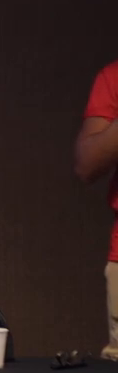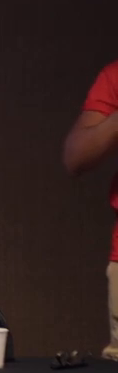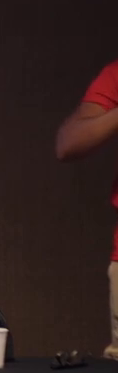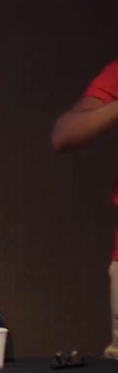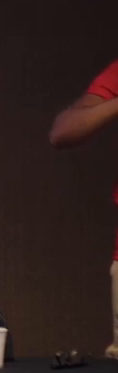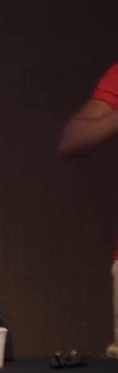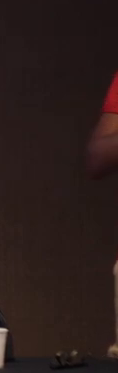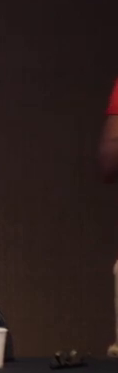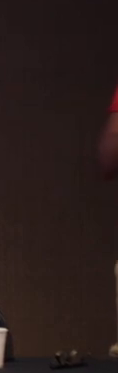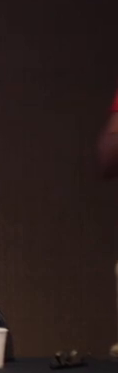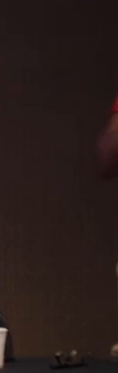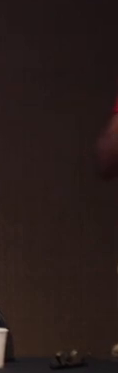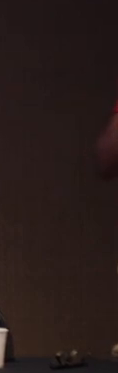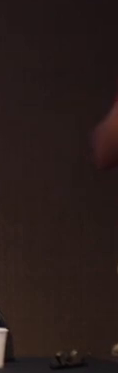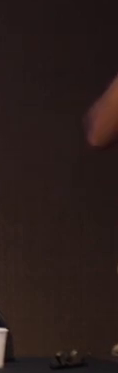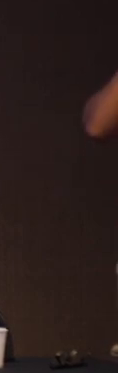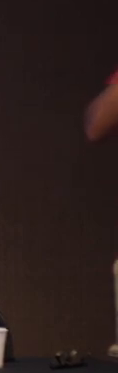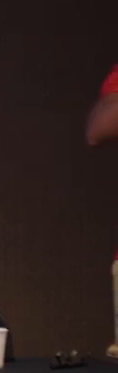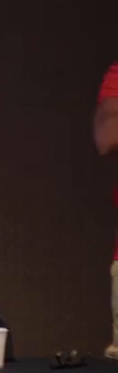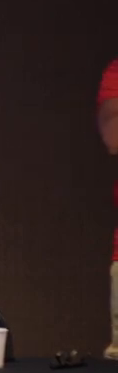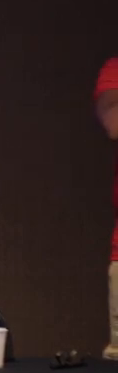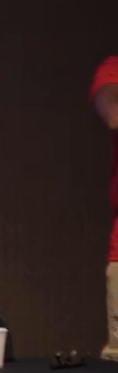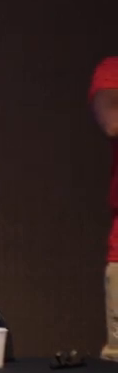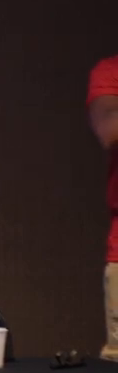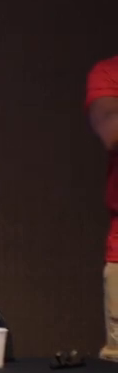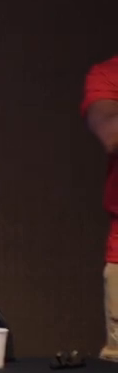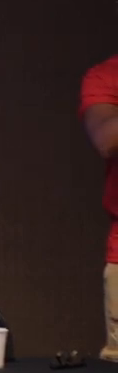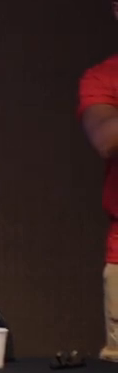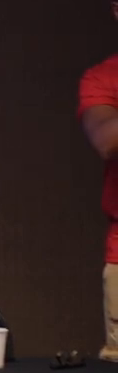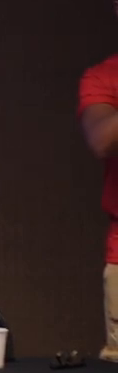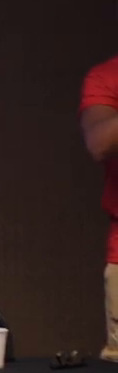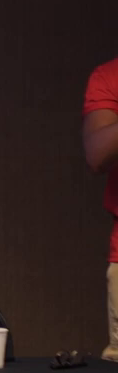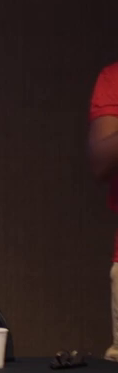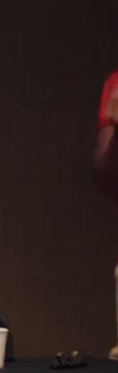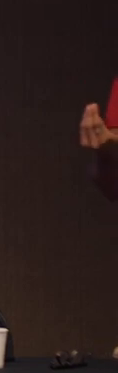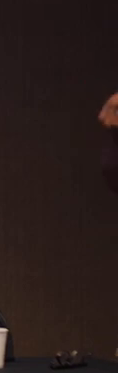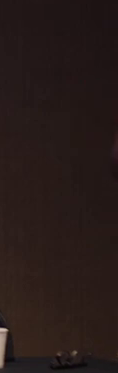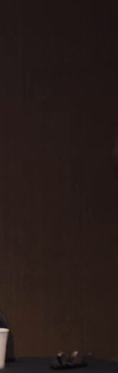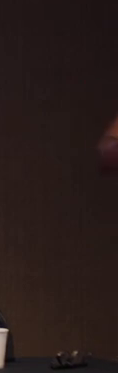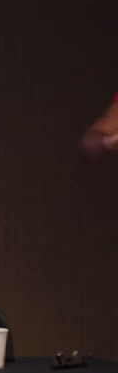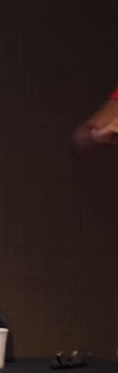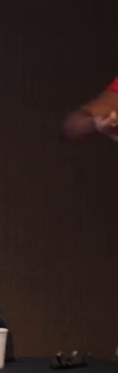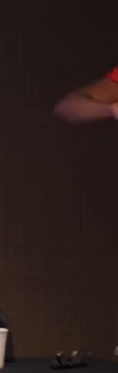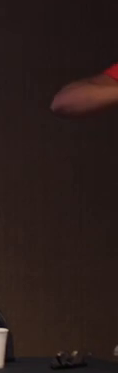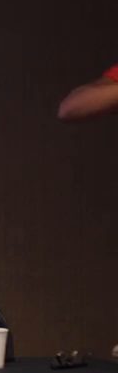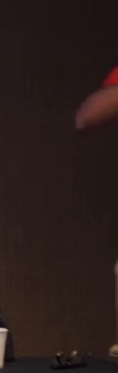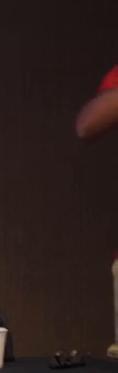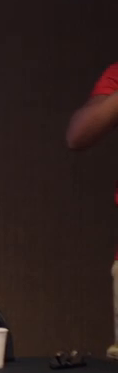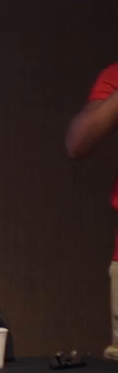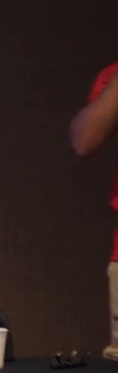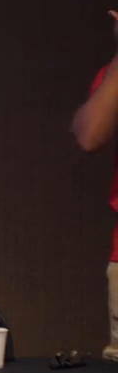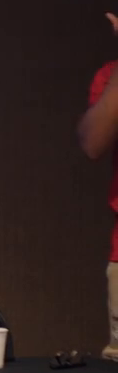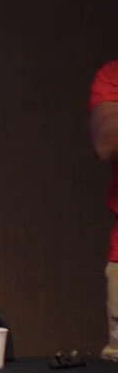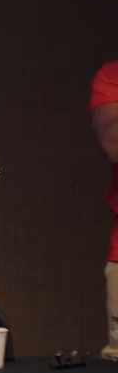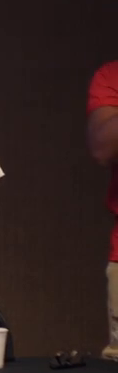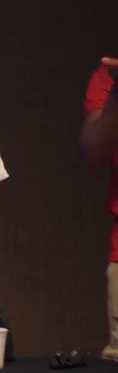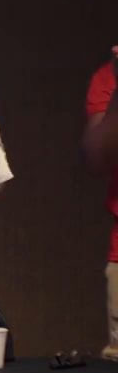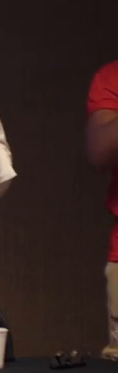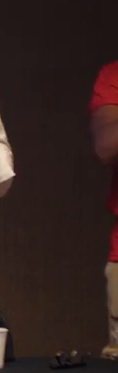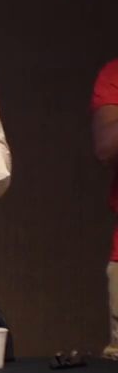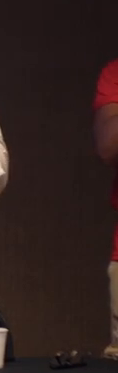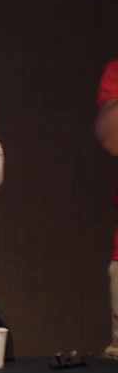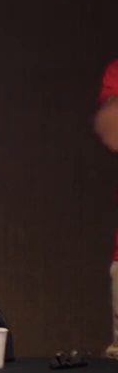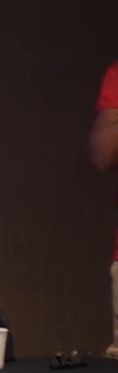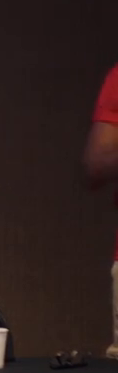da Dilma, a prisão do Lula, a criminalização do PT. Eu sei que para vocês não foi